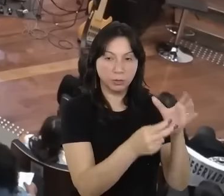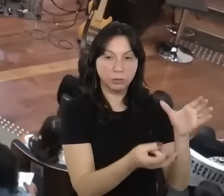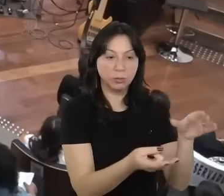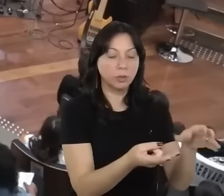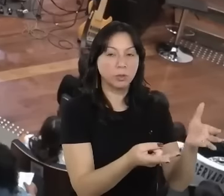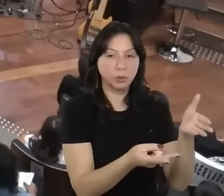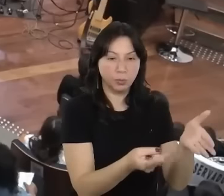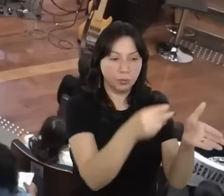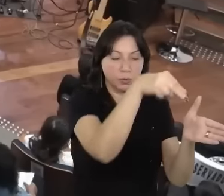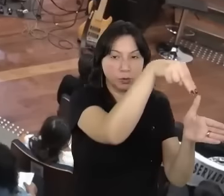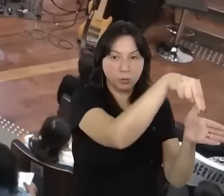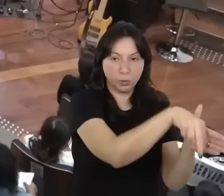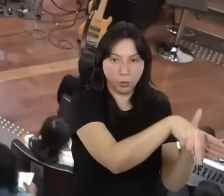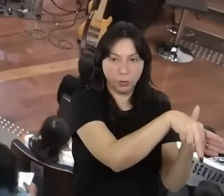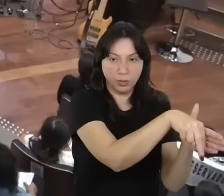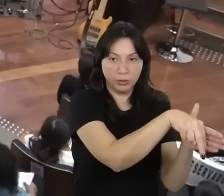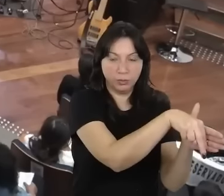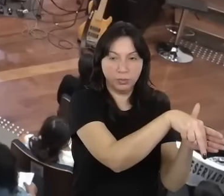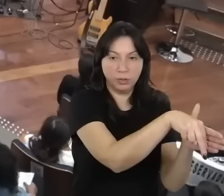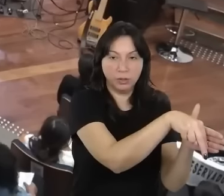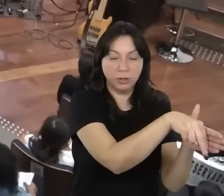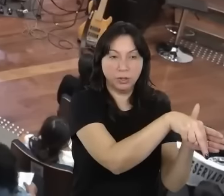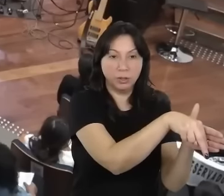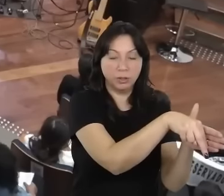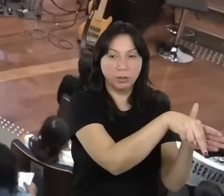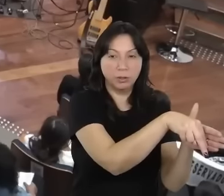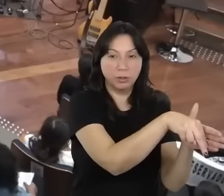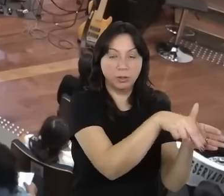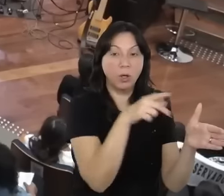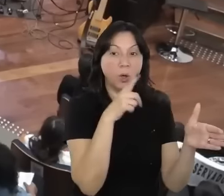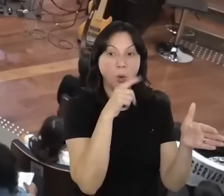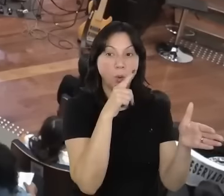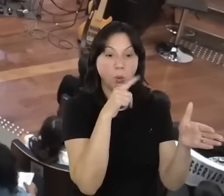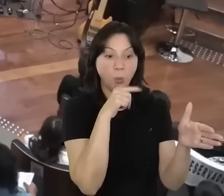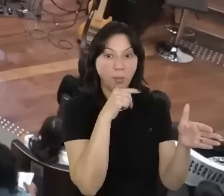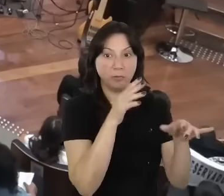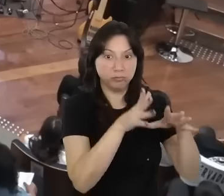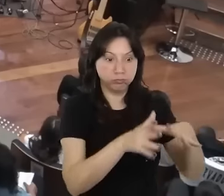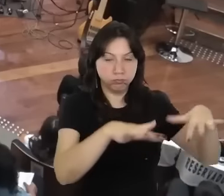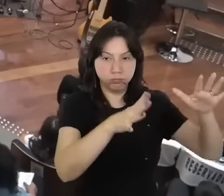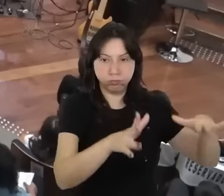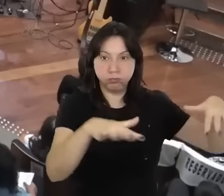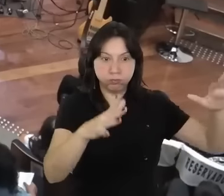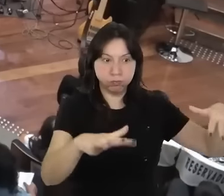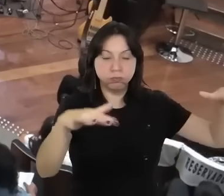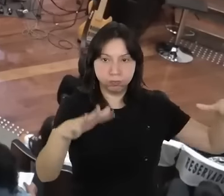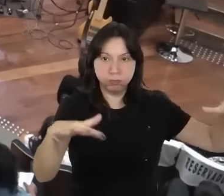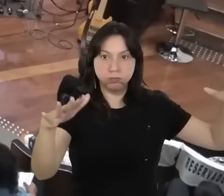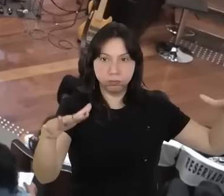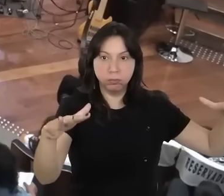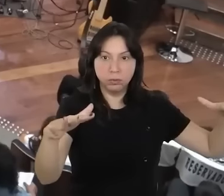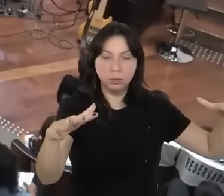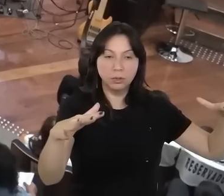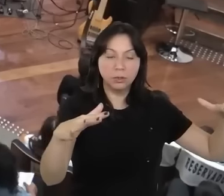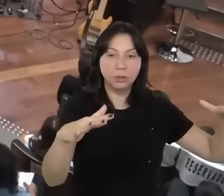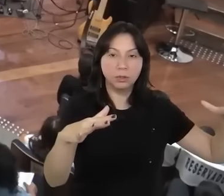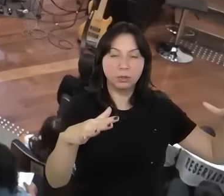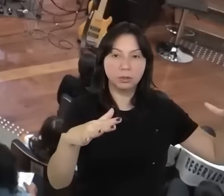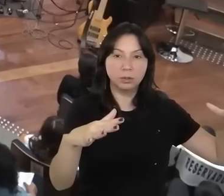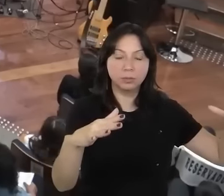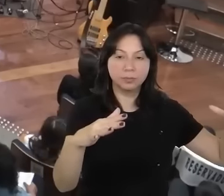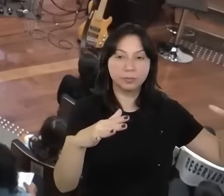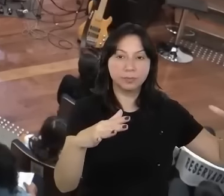de subir eu fico imaginando que os discípulos estão dentro do barco estão jogando cordas para Pedro segurar